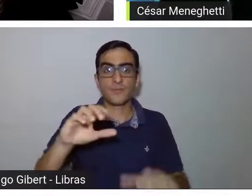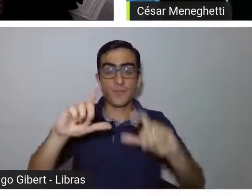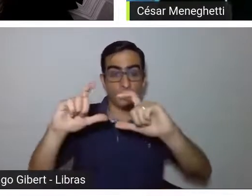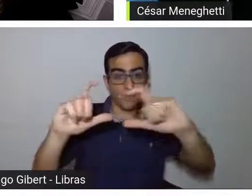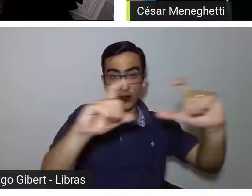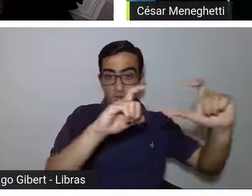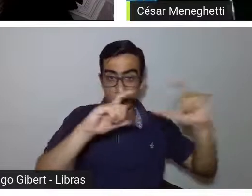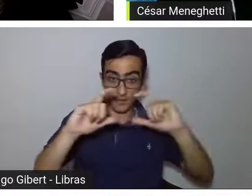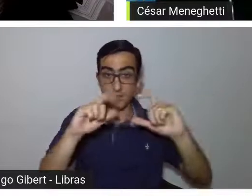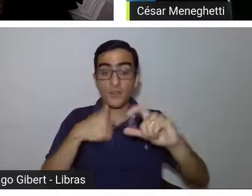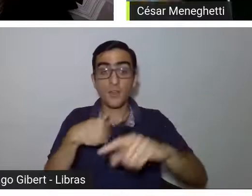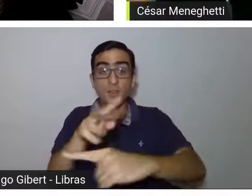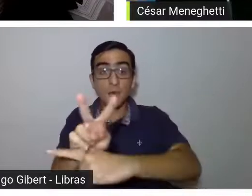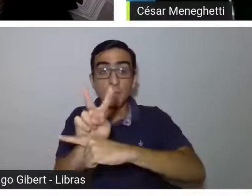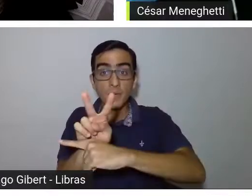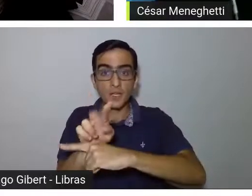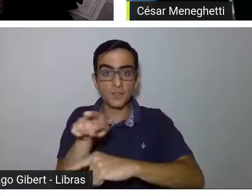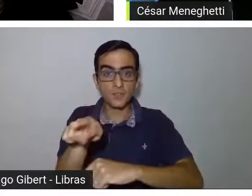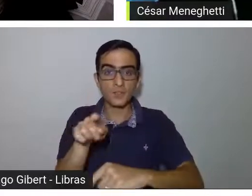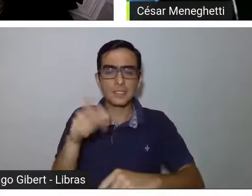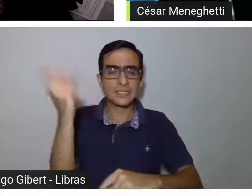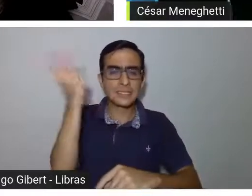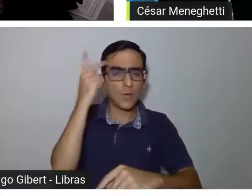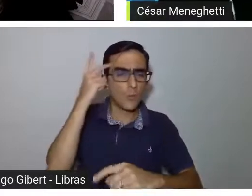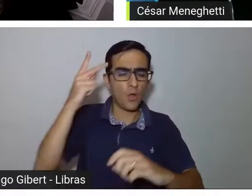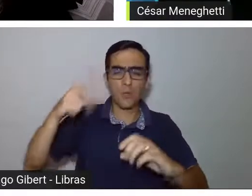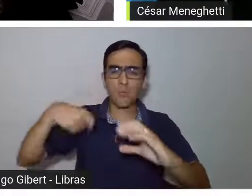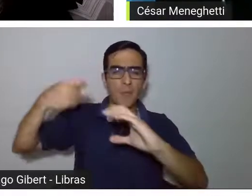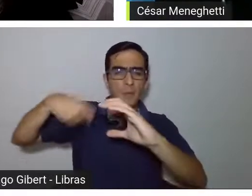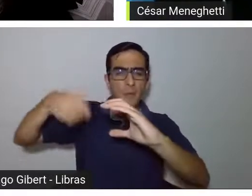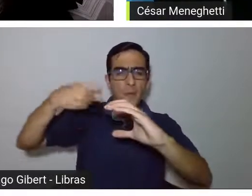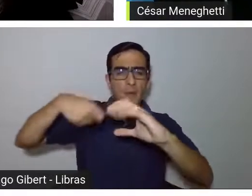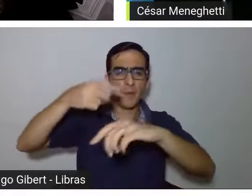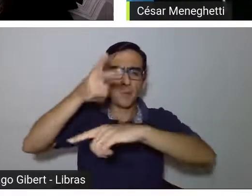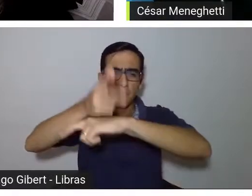e pedi emprestado para sair por São Paulo filmando.